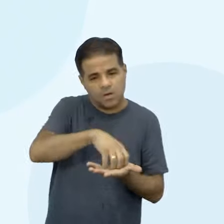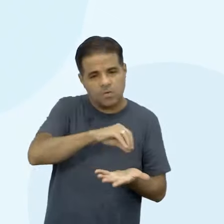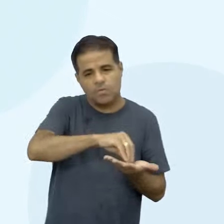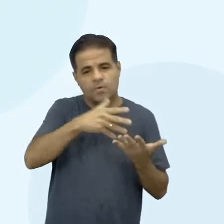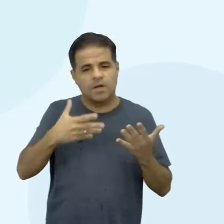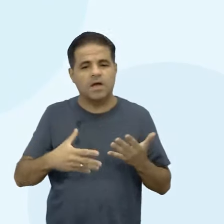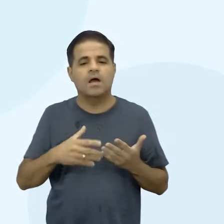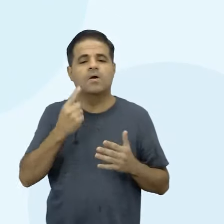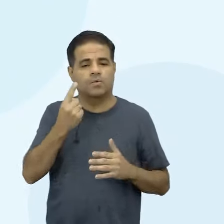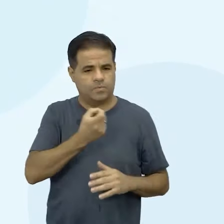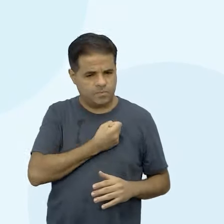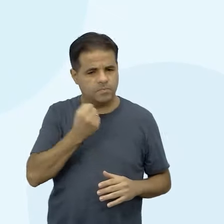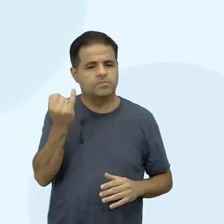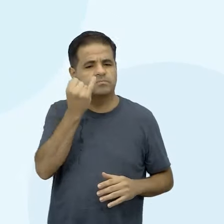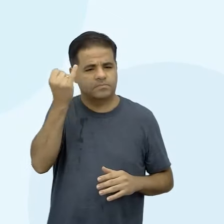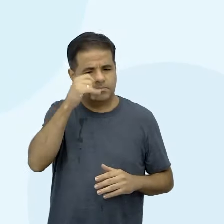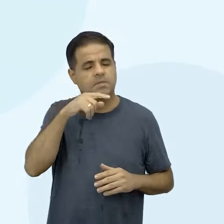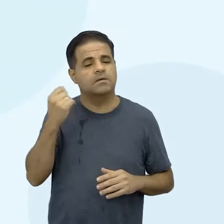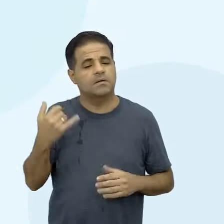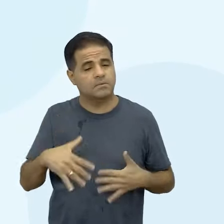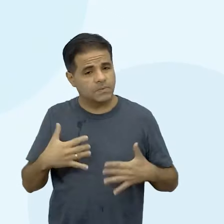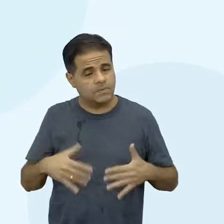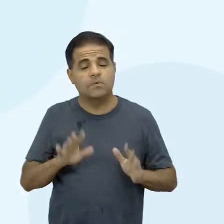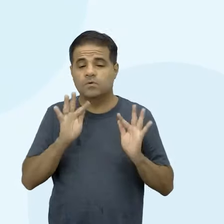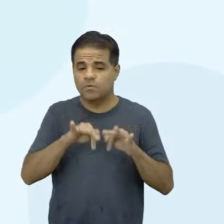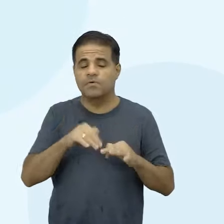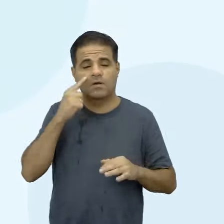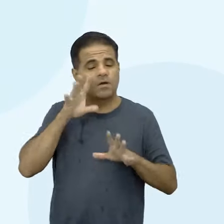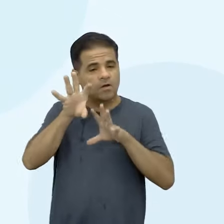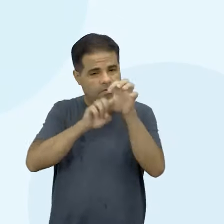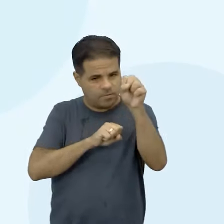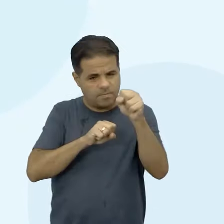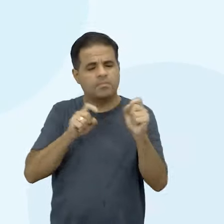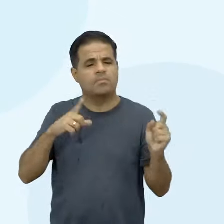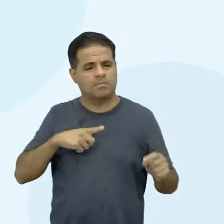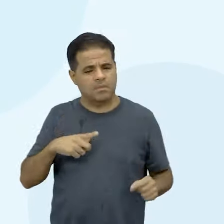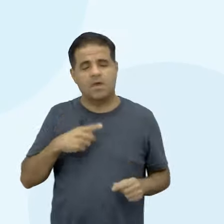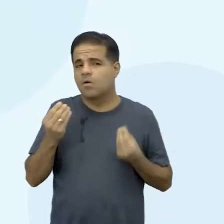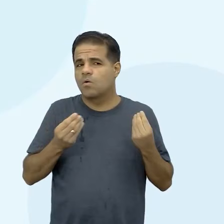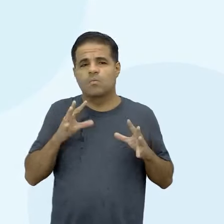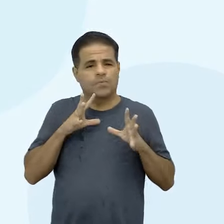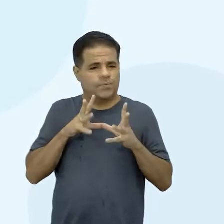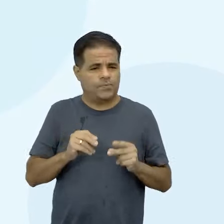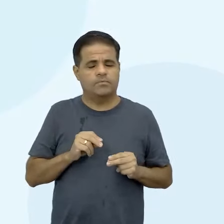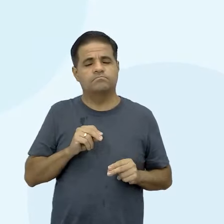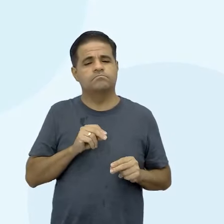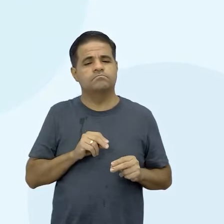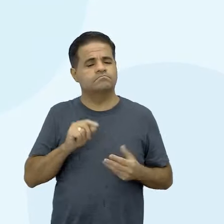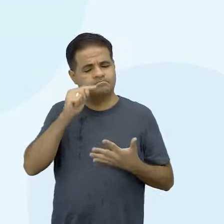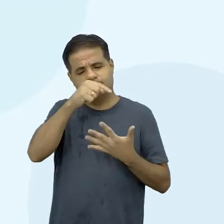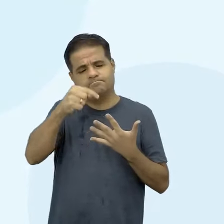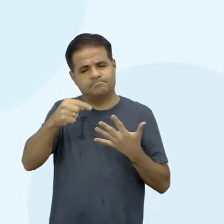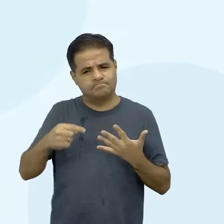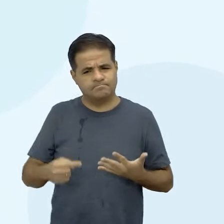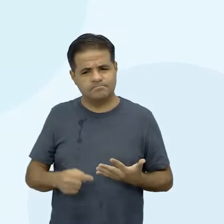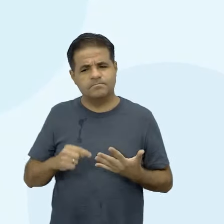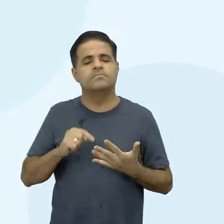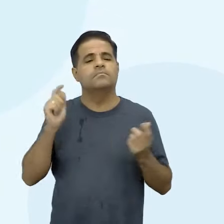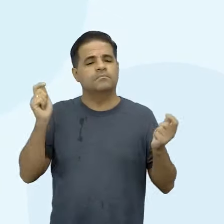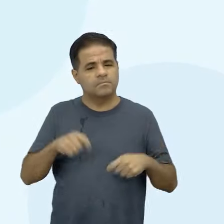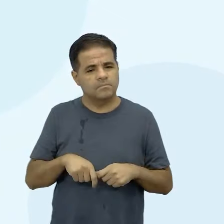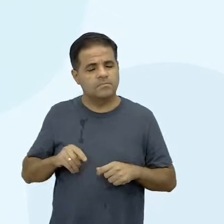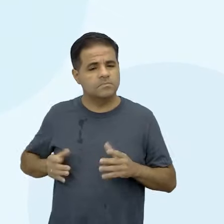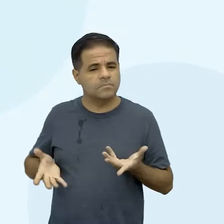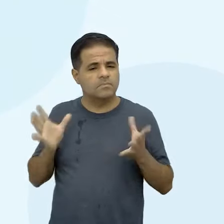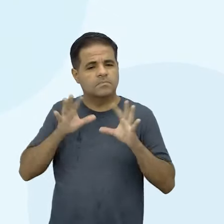1, números também importam. Então, a gente vai ver aí no finalzinho da formação também como que todos esses componentes aí de cada unidade